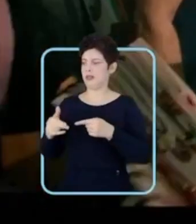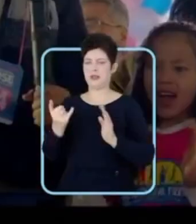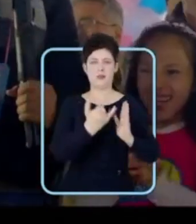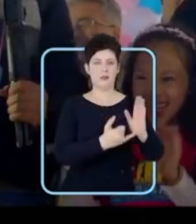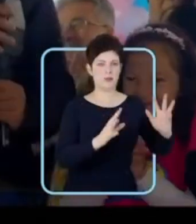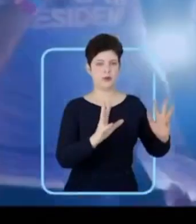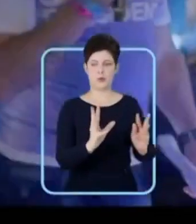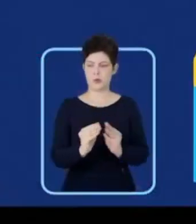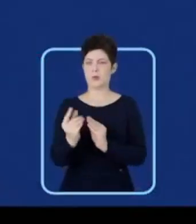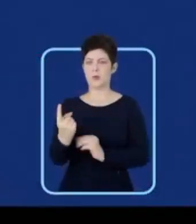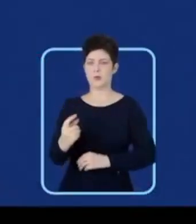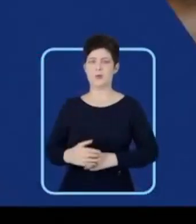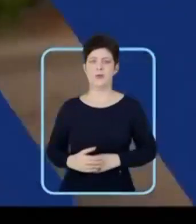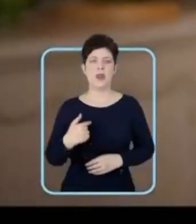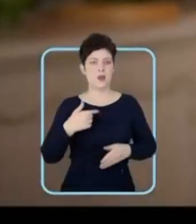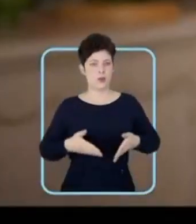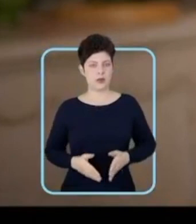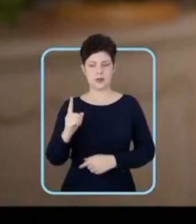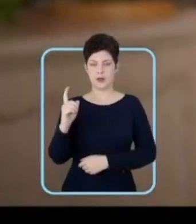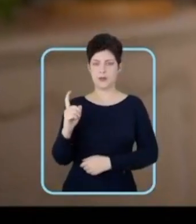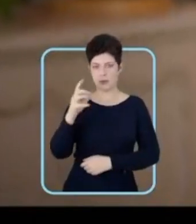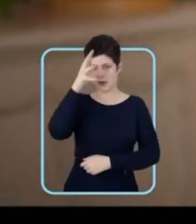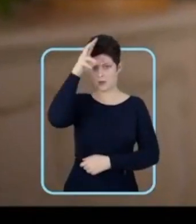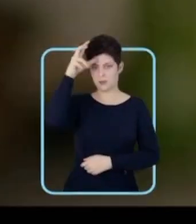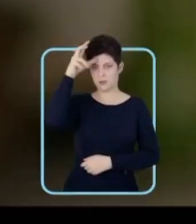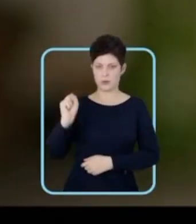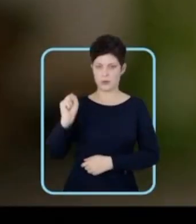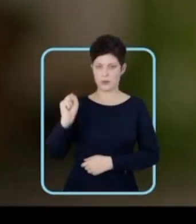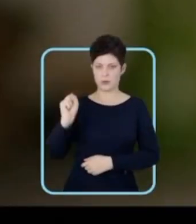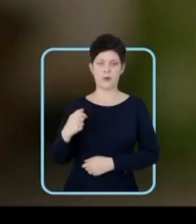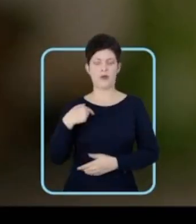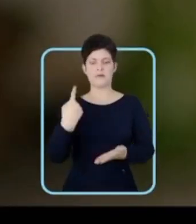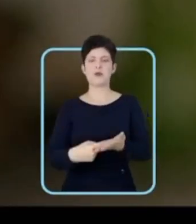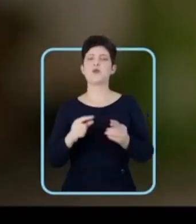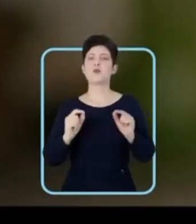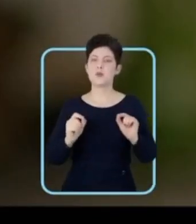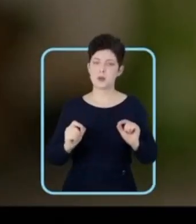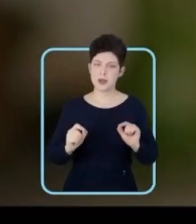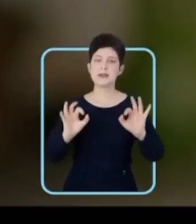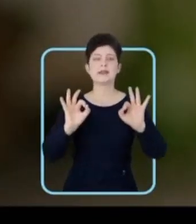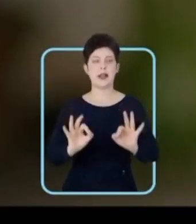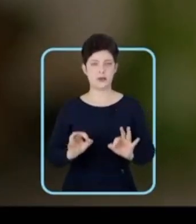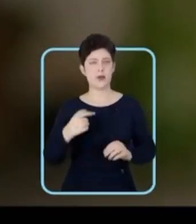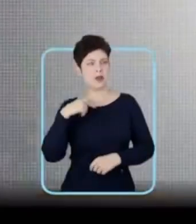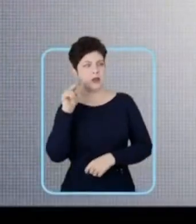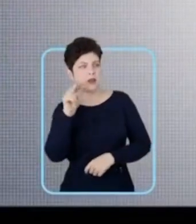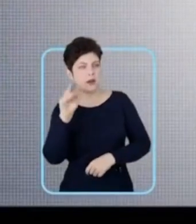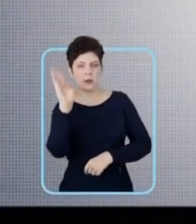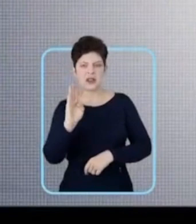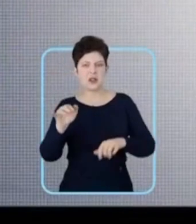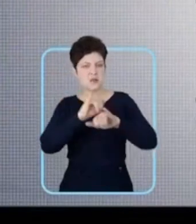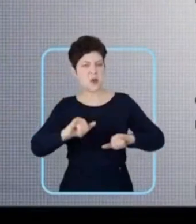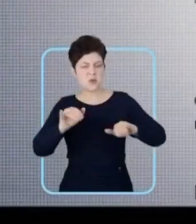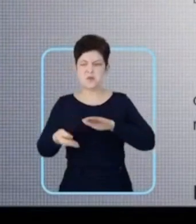imposto. Eu sou de Dourados, Mato Grosso do Sul. E assumi um compromisso na vida, um compromisso com aquilo que é certo. Quando eu vi o